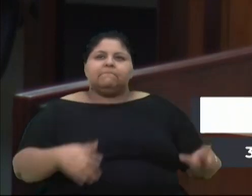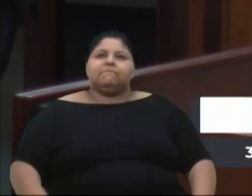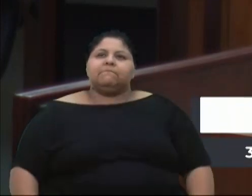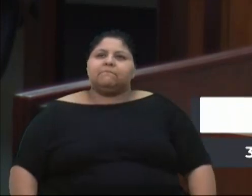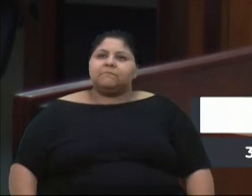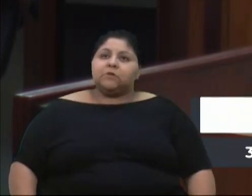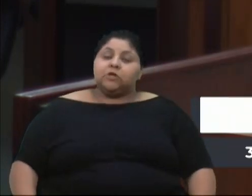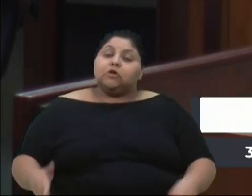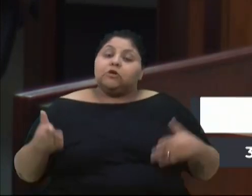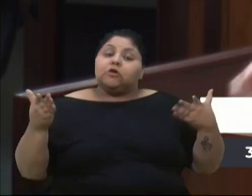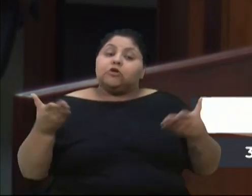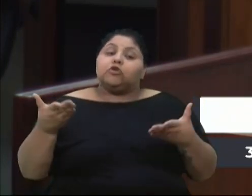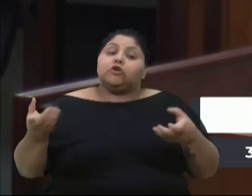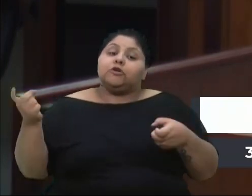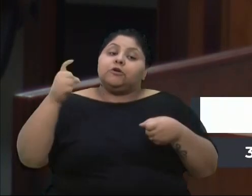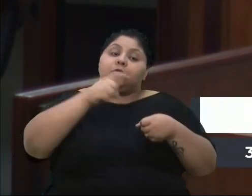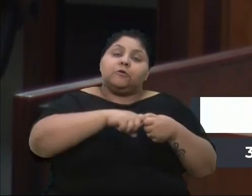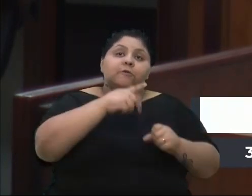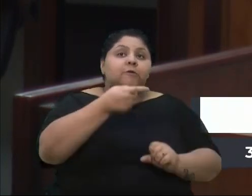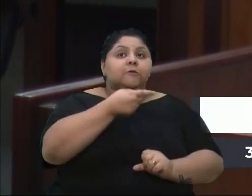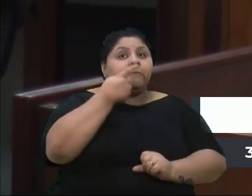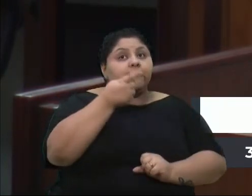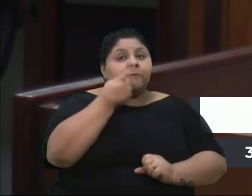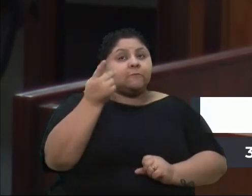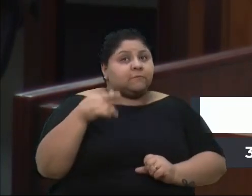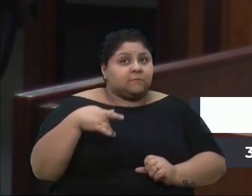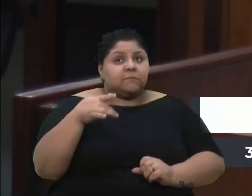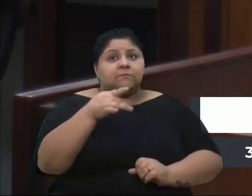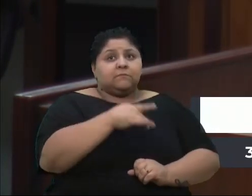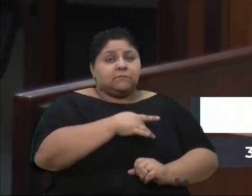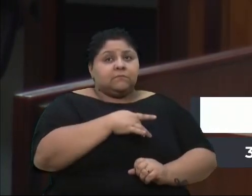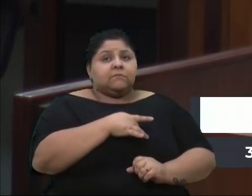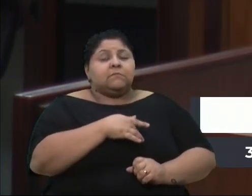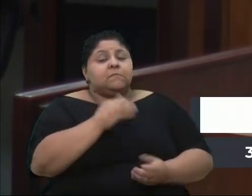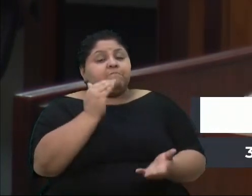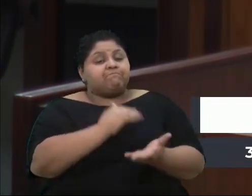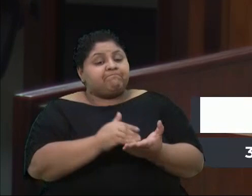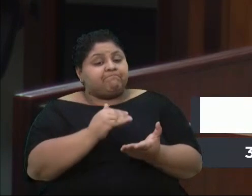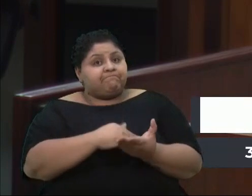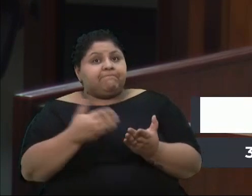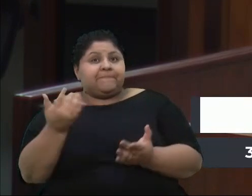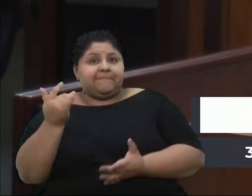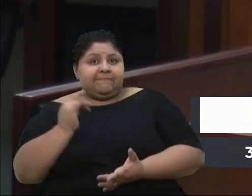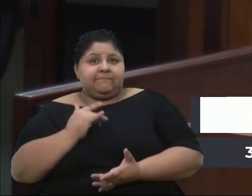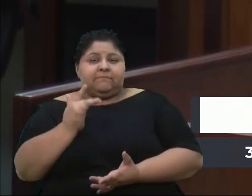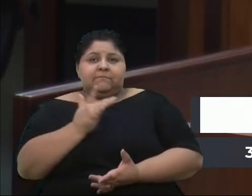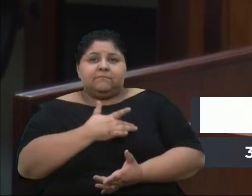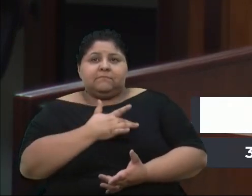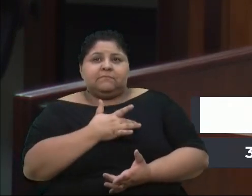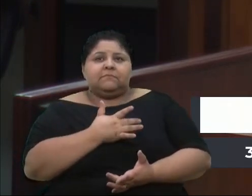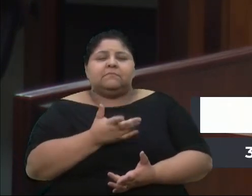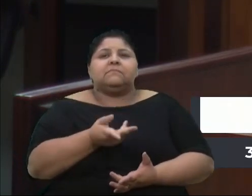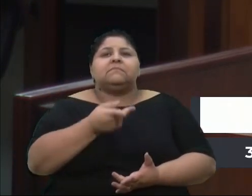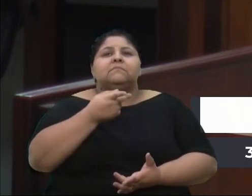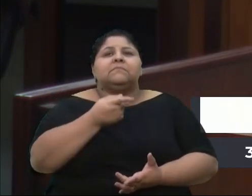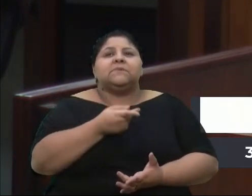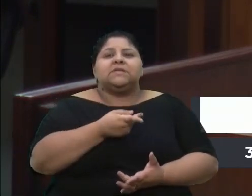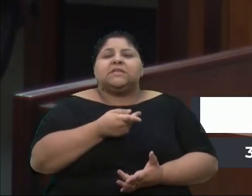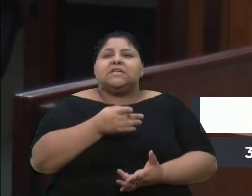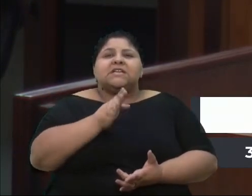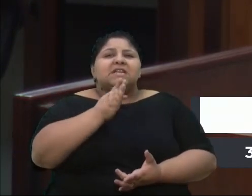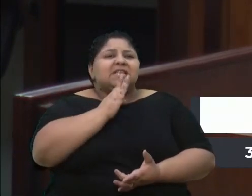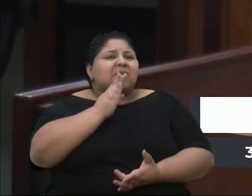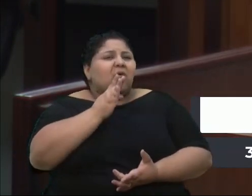Pois hoje volta a falar sobre saúde. E a secretária da Saúde desconhece sim a realidade